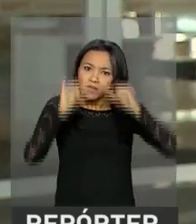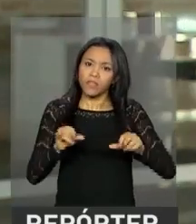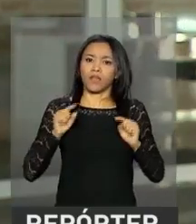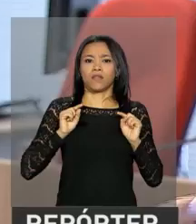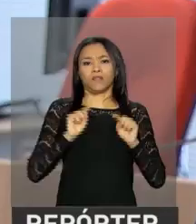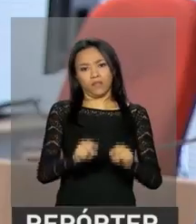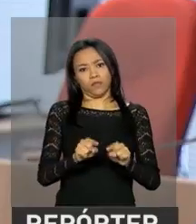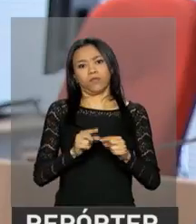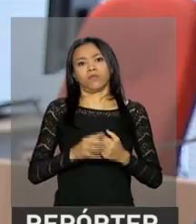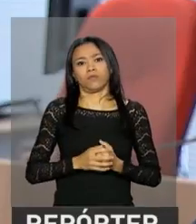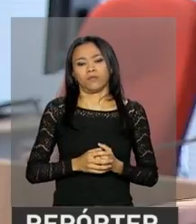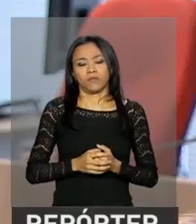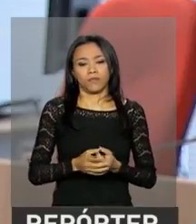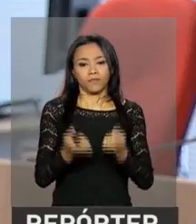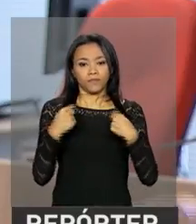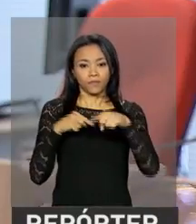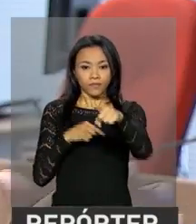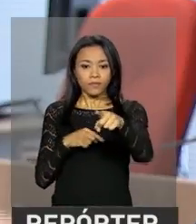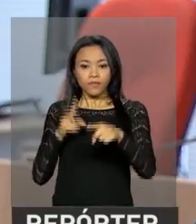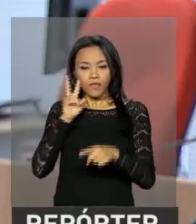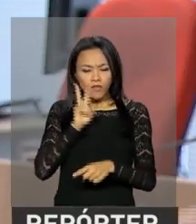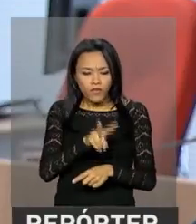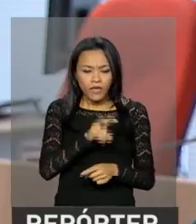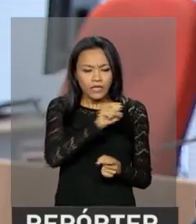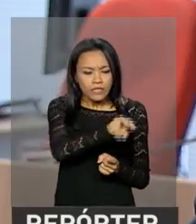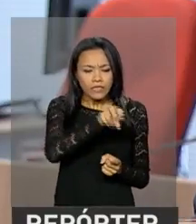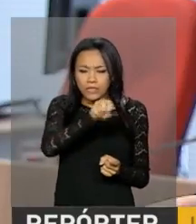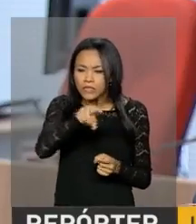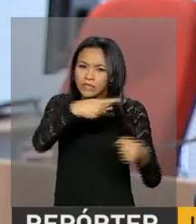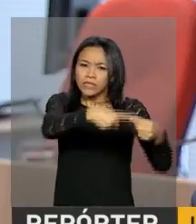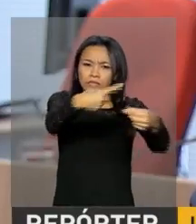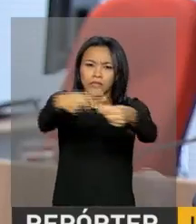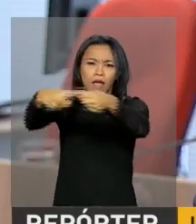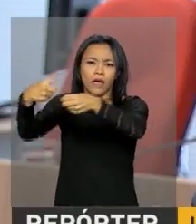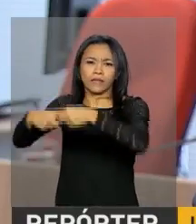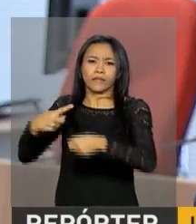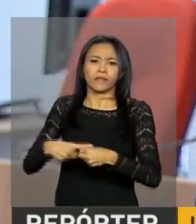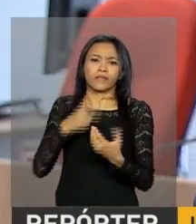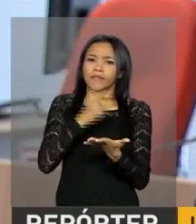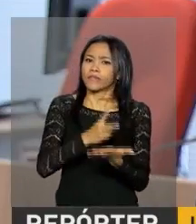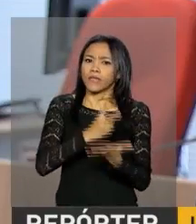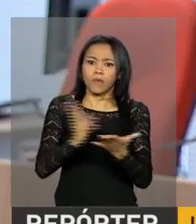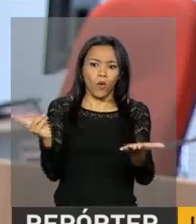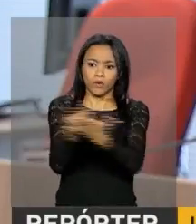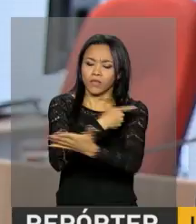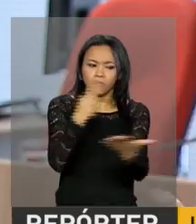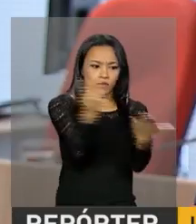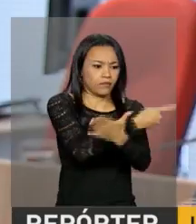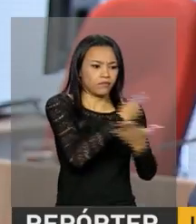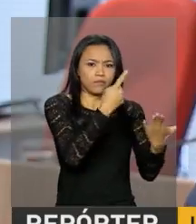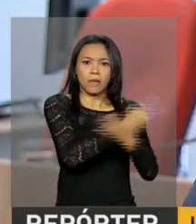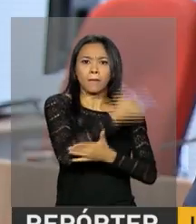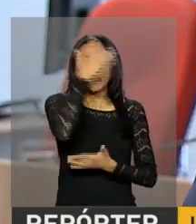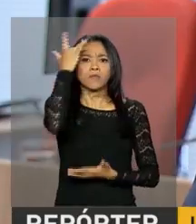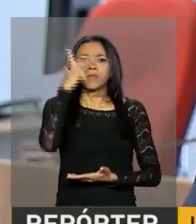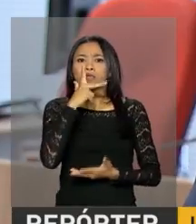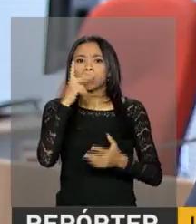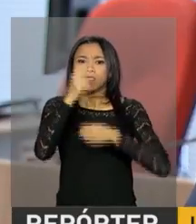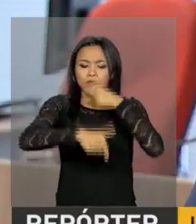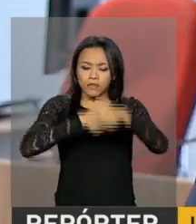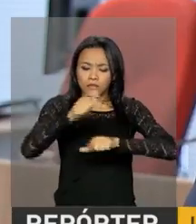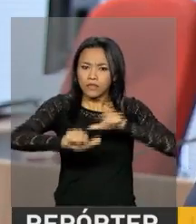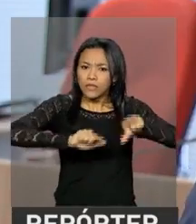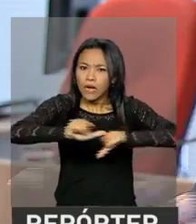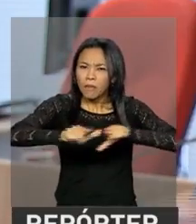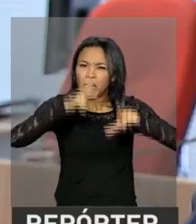de crime verificando as cidades onde há uma maior freqüência de trabalhadores que são submetidos a condições análogas à de